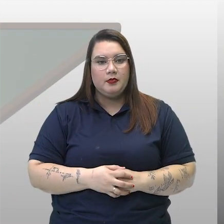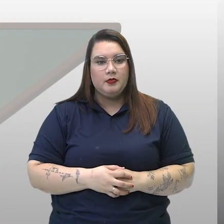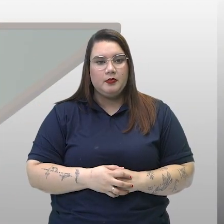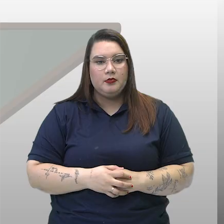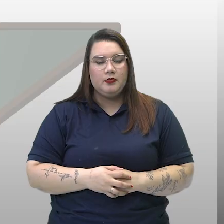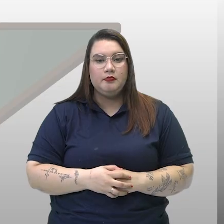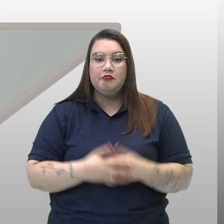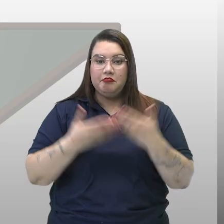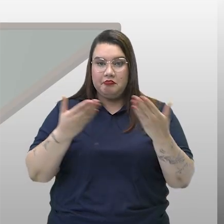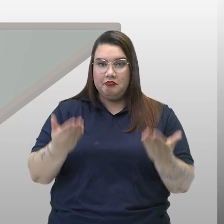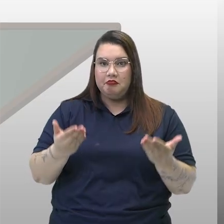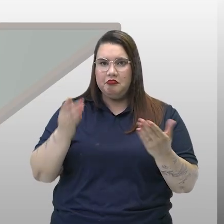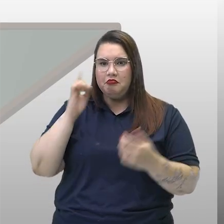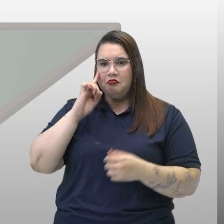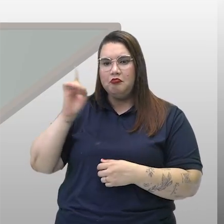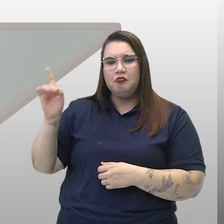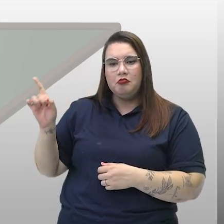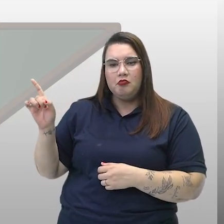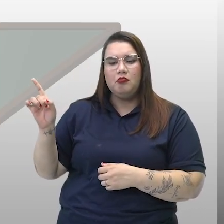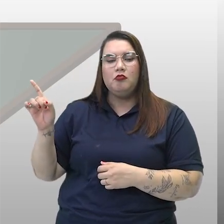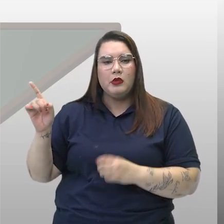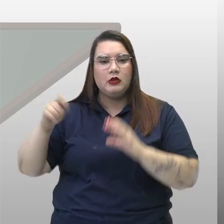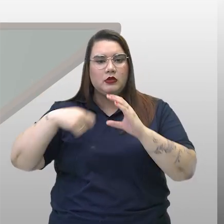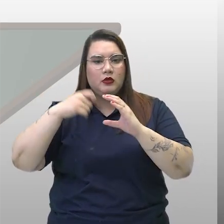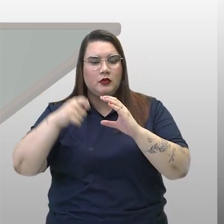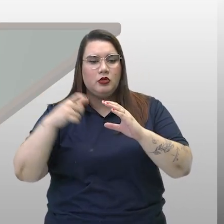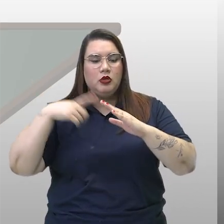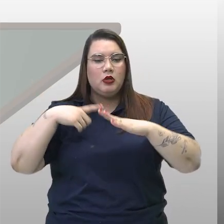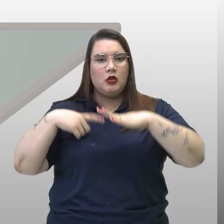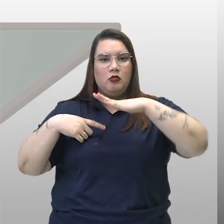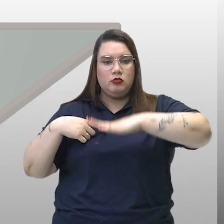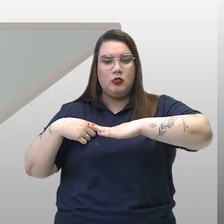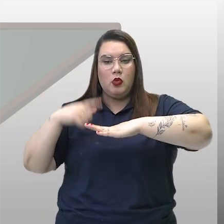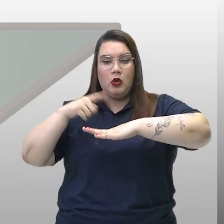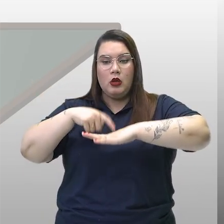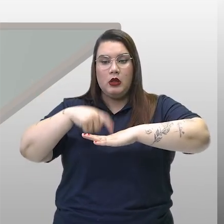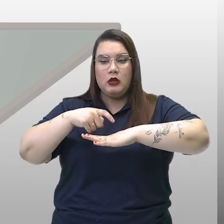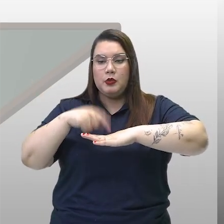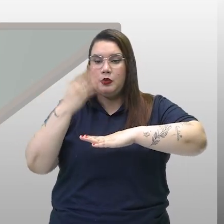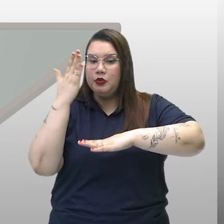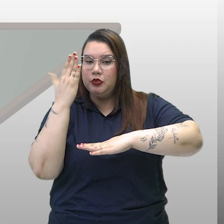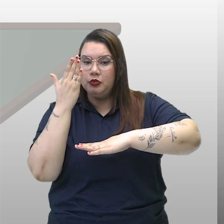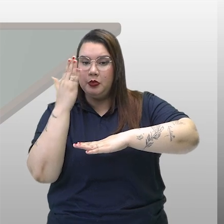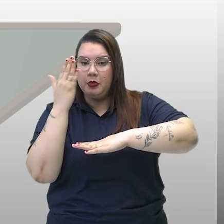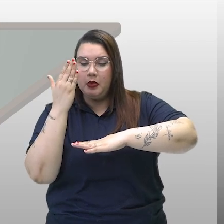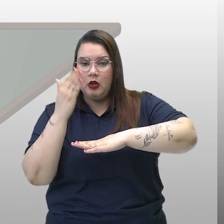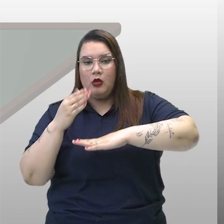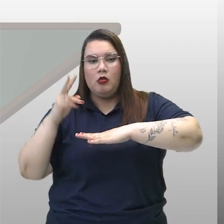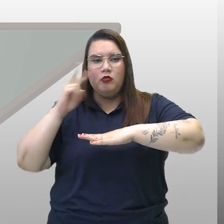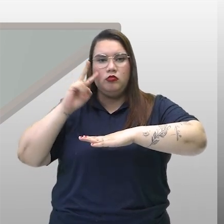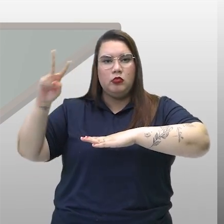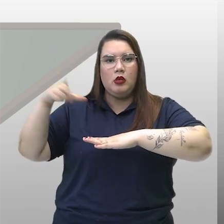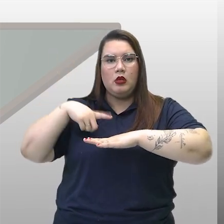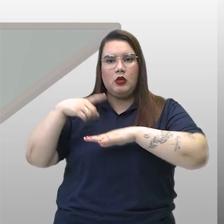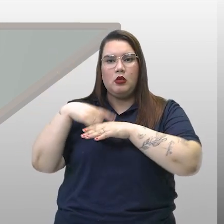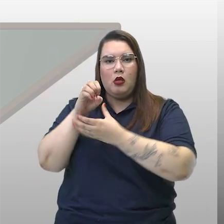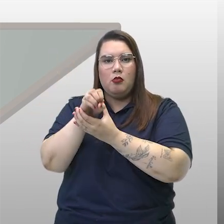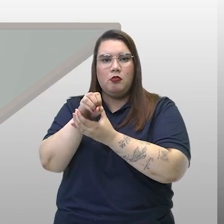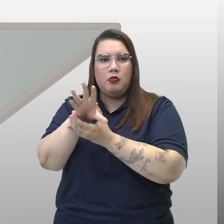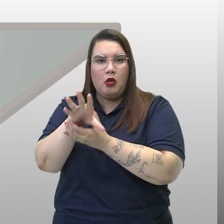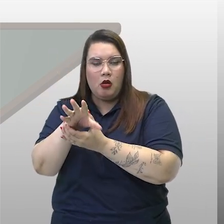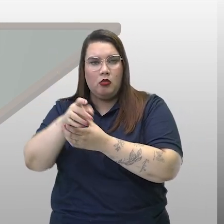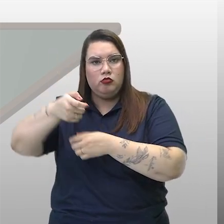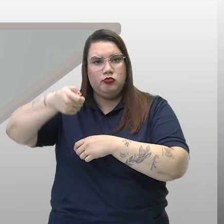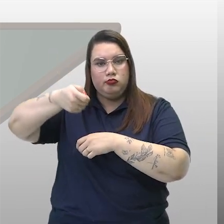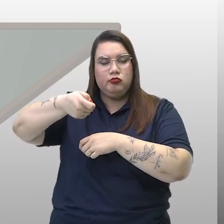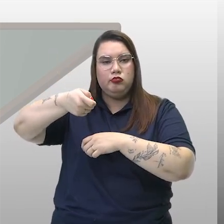Muito bem, pessoal. Olha só, né? Nós temos uma fonte luminosa que emite a luz na direção de uma superfície lisa e polida. E